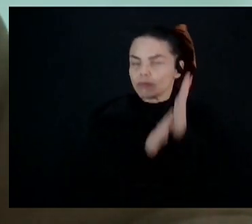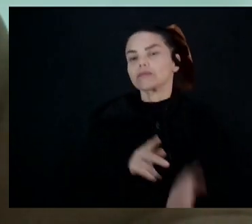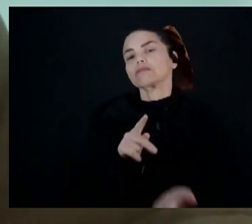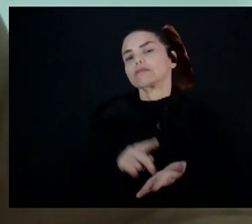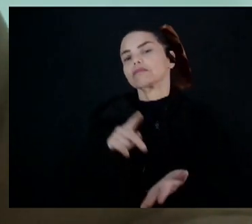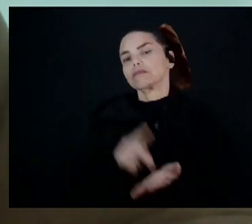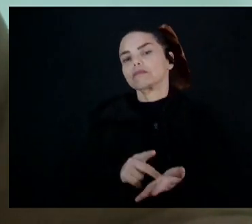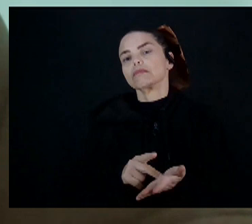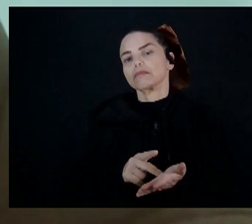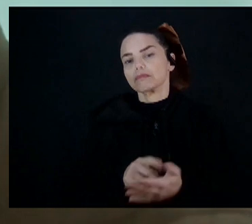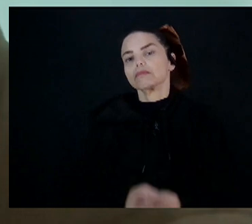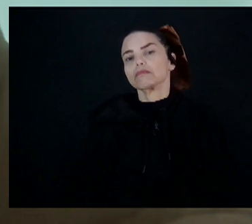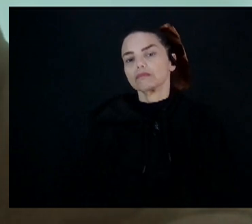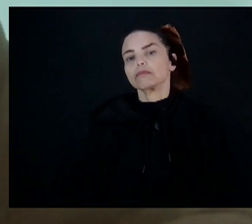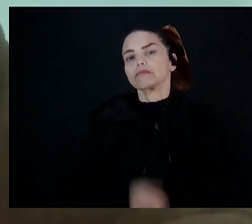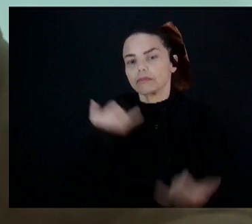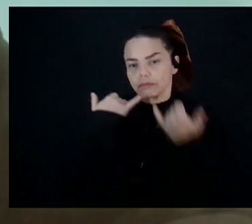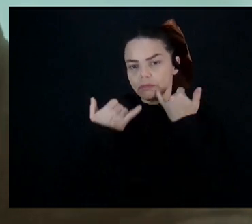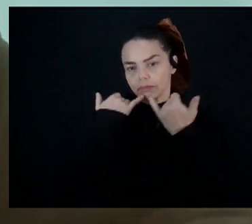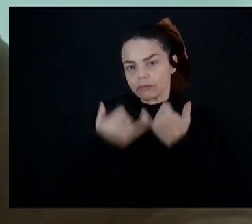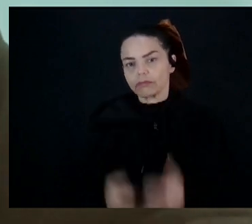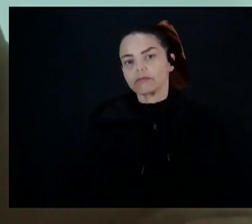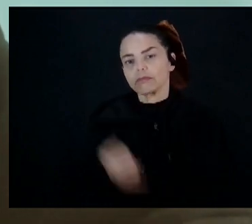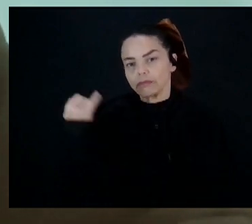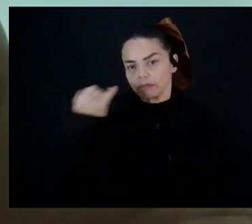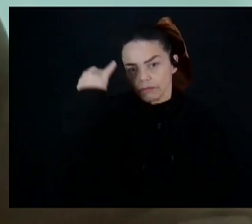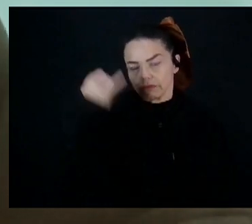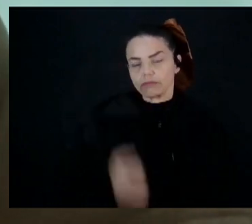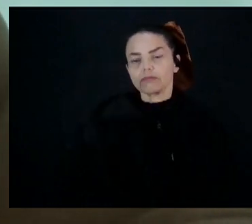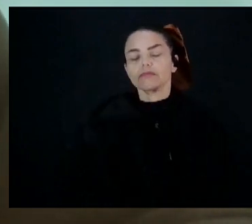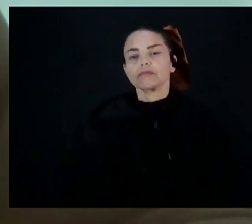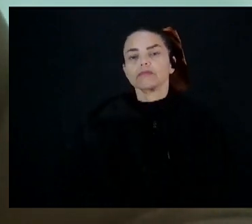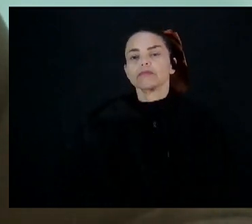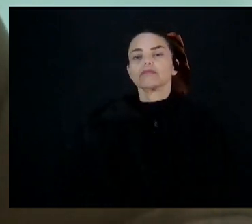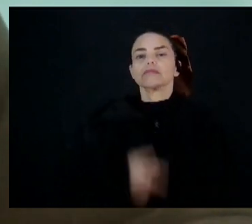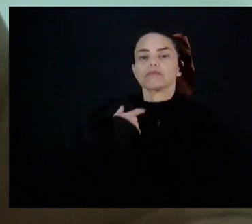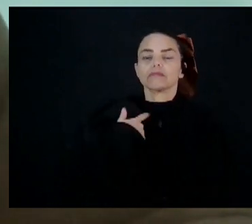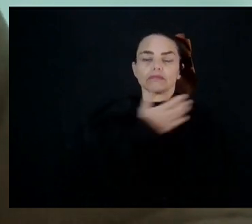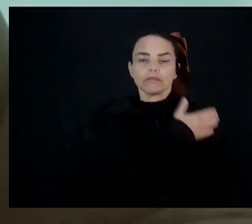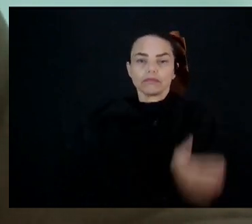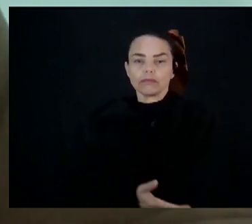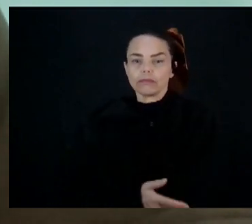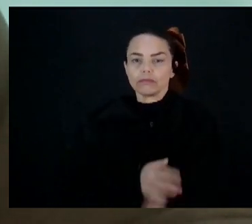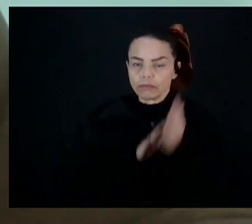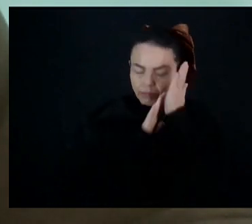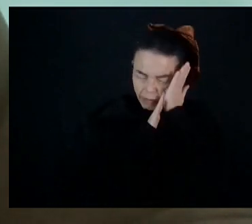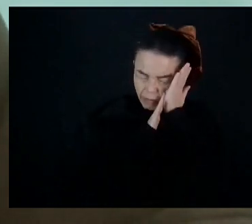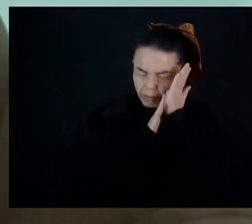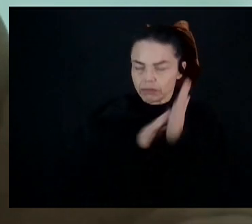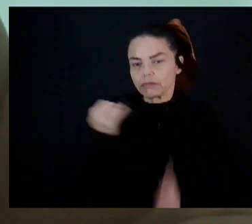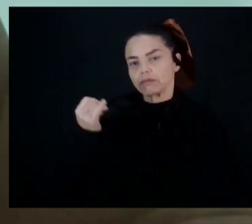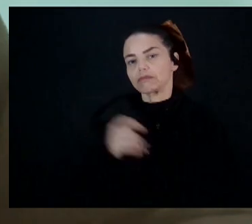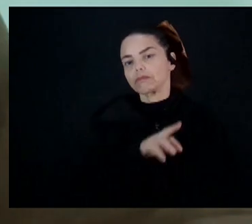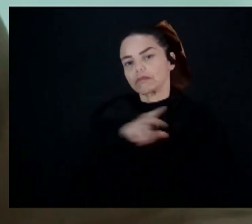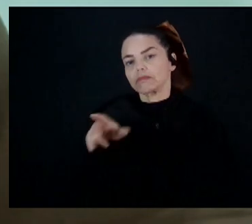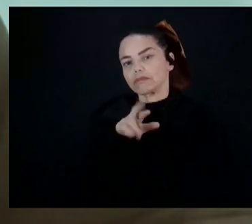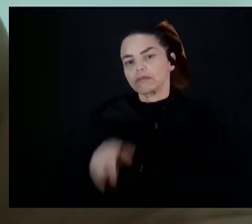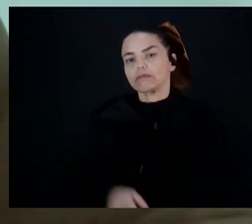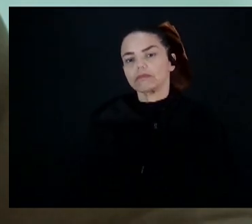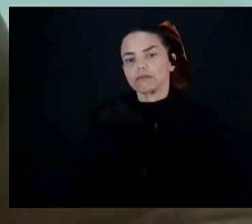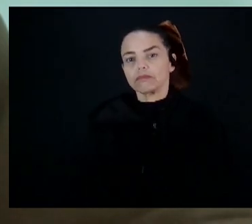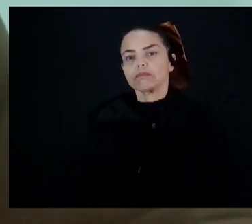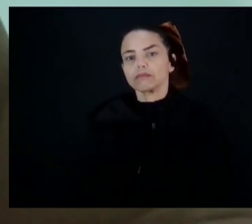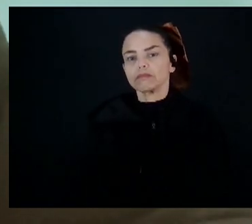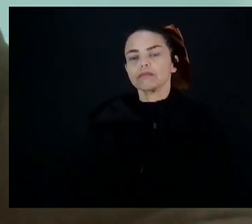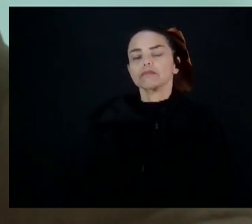fica uma informação muito importante. Quanto cultivar o hábito de sono adequado faz diferença para a nossa vida. E que qualquer